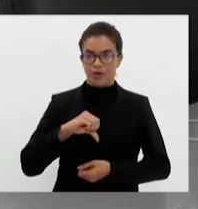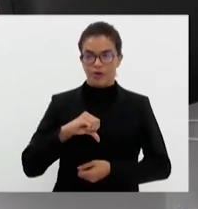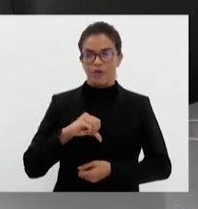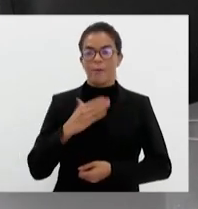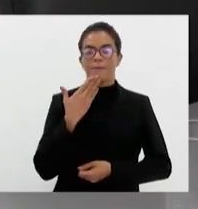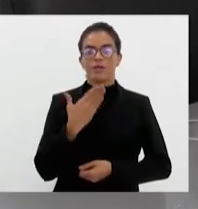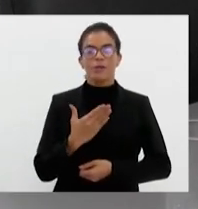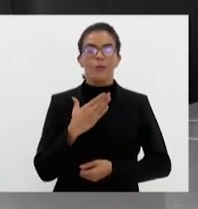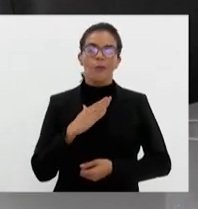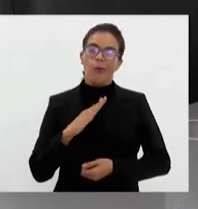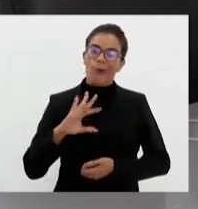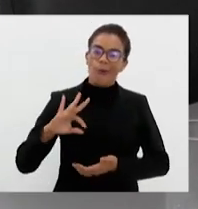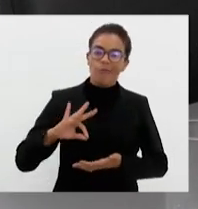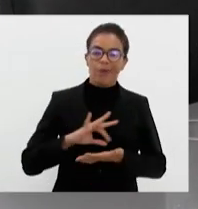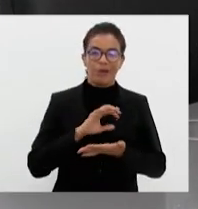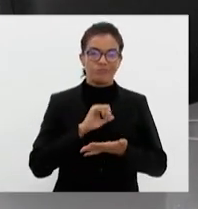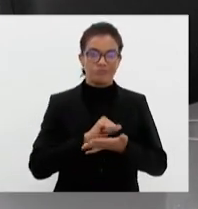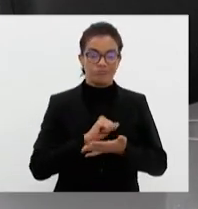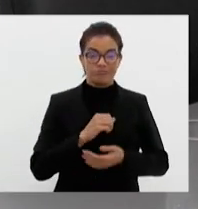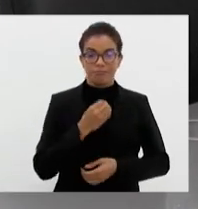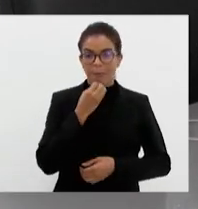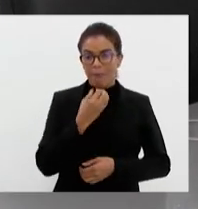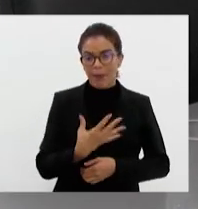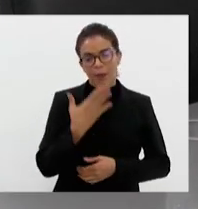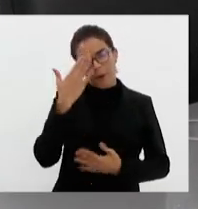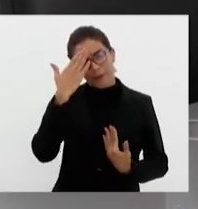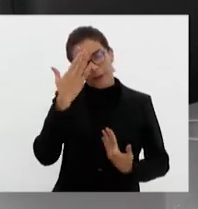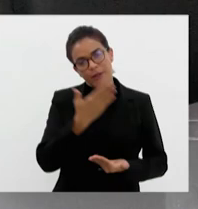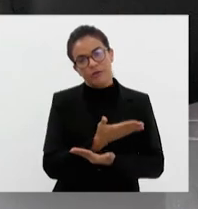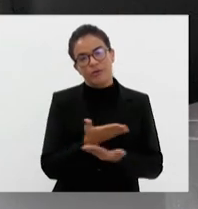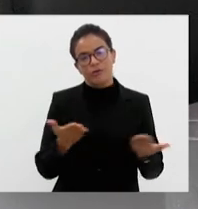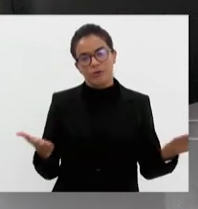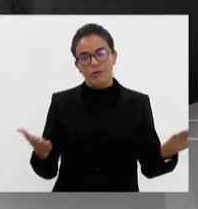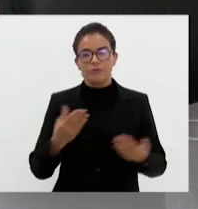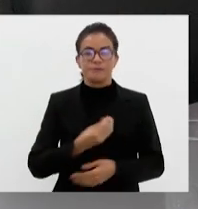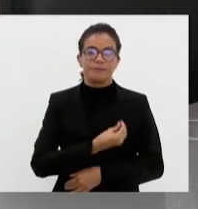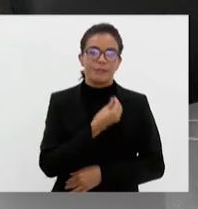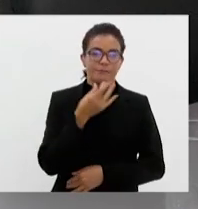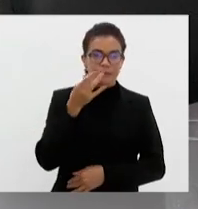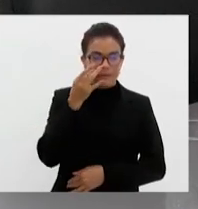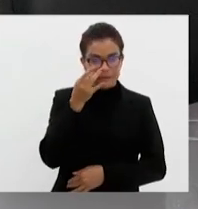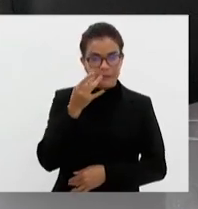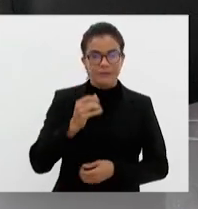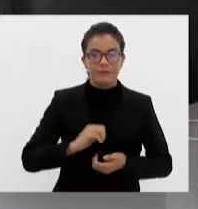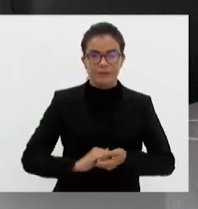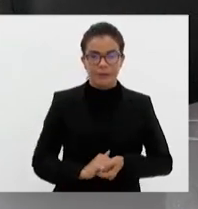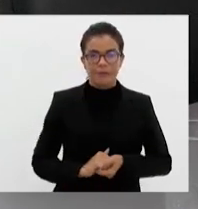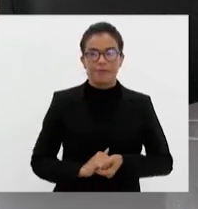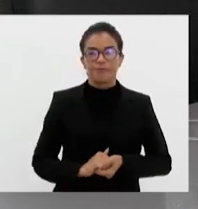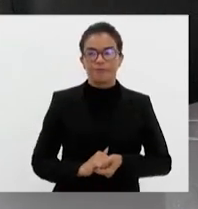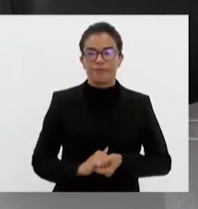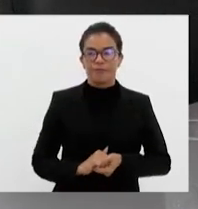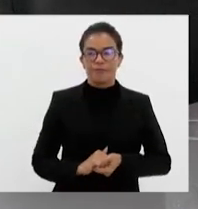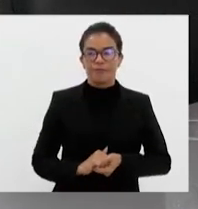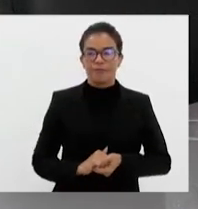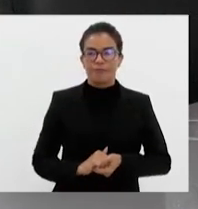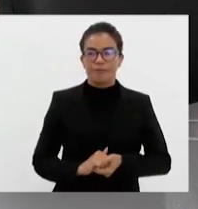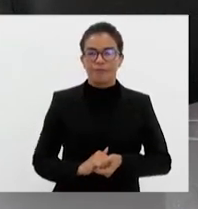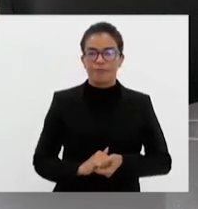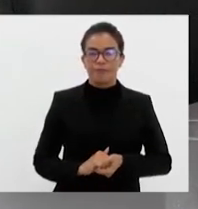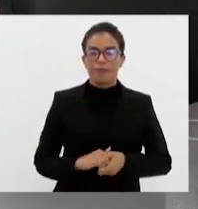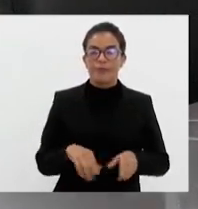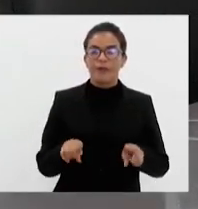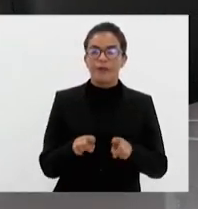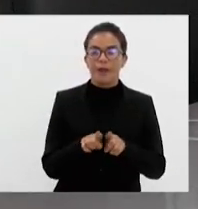aí da secretaria. Bem, obrigado a todos pela presença, retomar com vigor aí os trabalhos. Está aqui